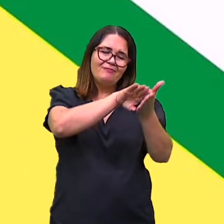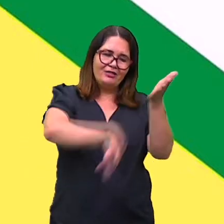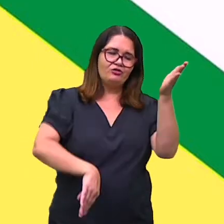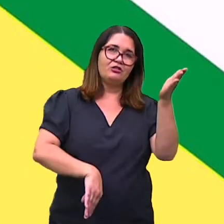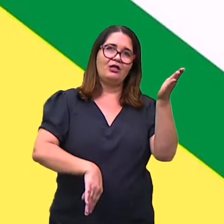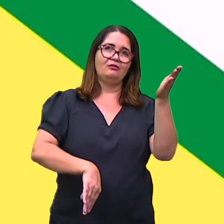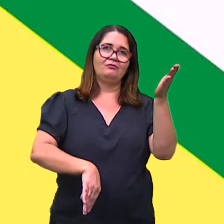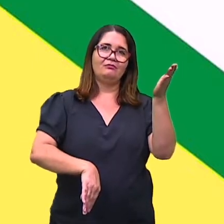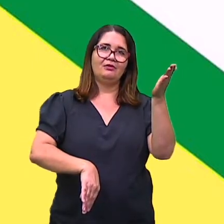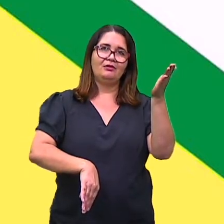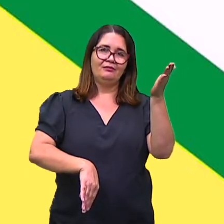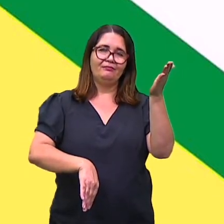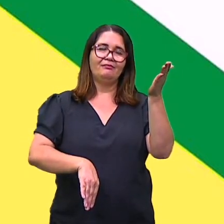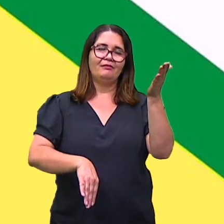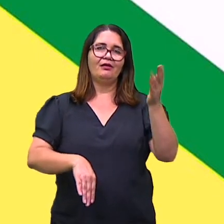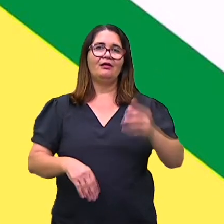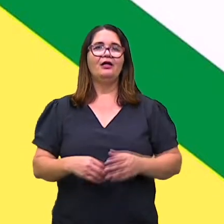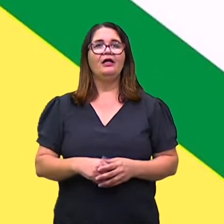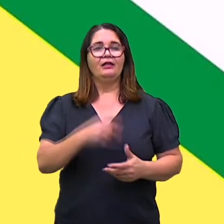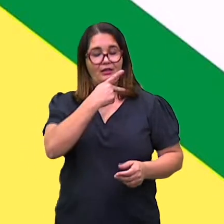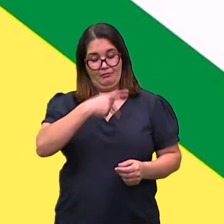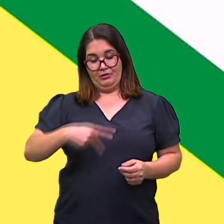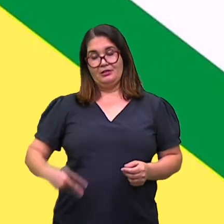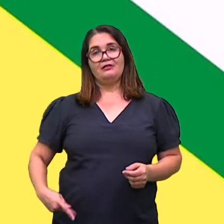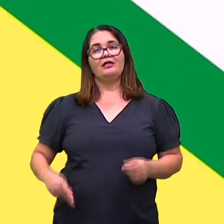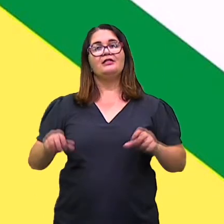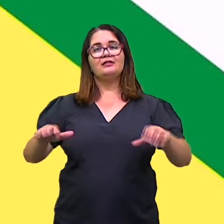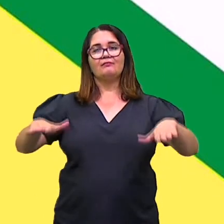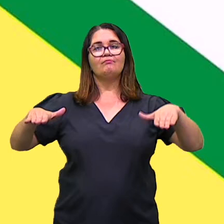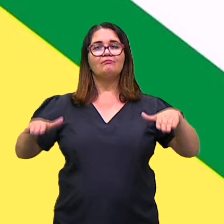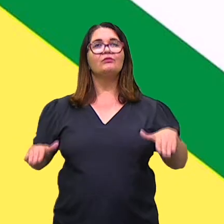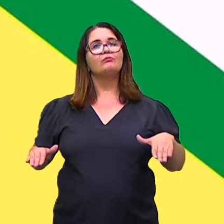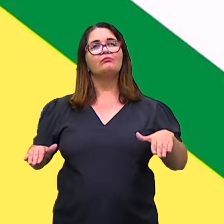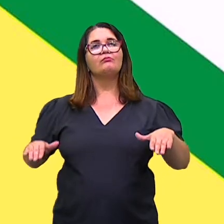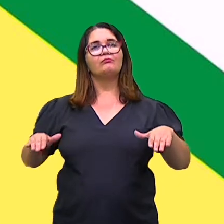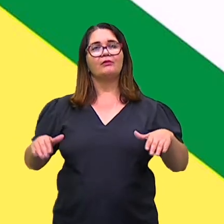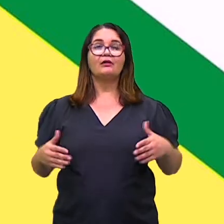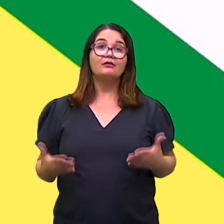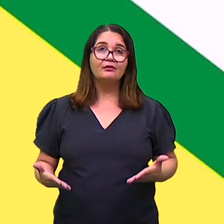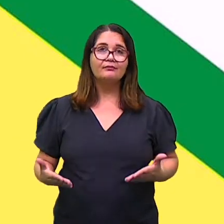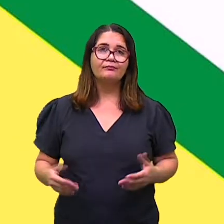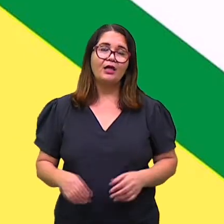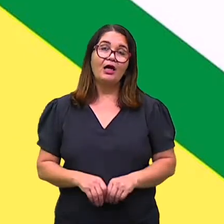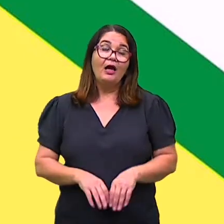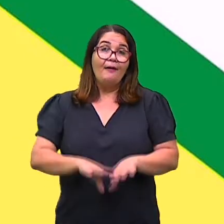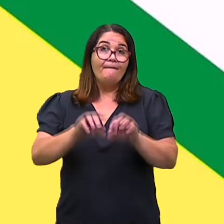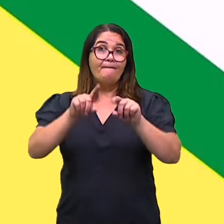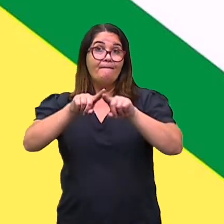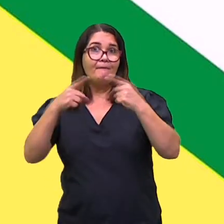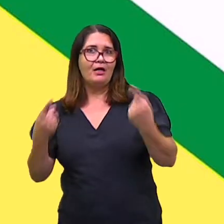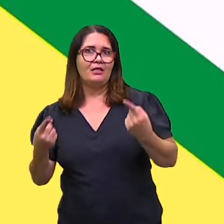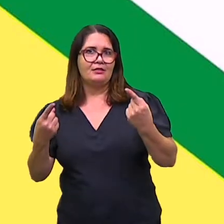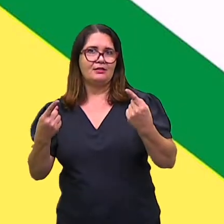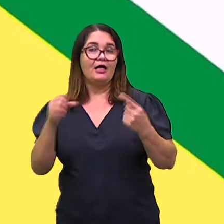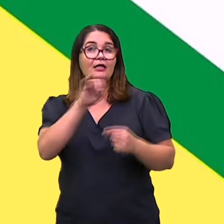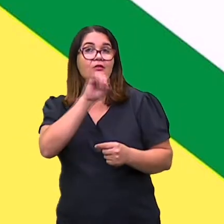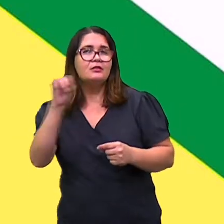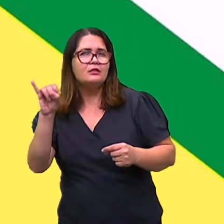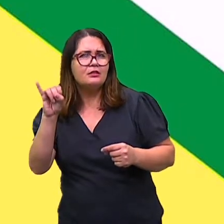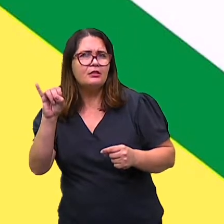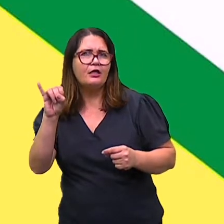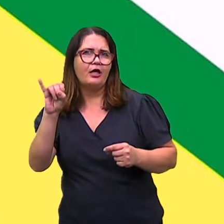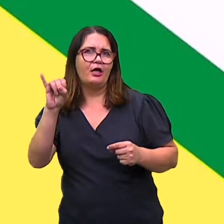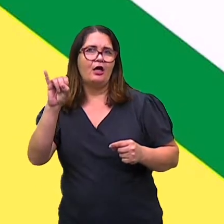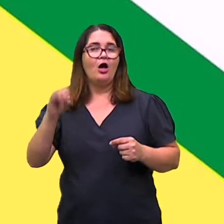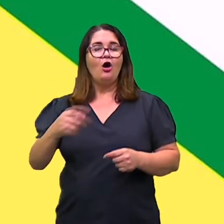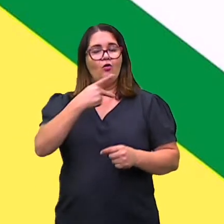do Brasil, a cadeira da presidência. Caso ele seja absolvido dos crimes, ele